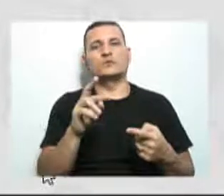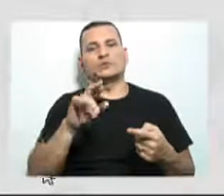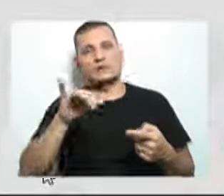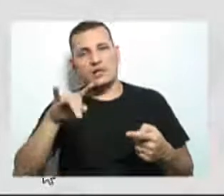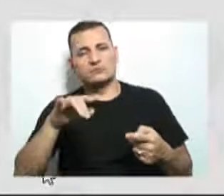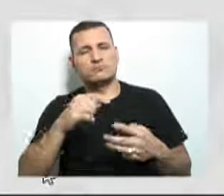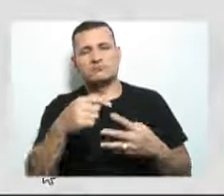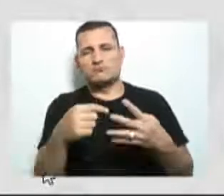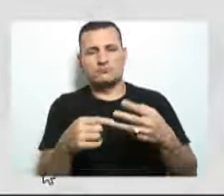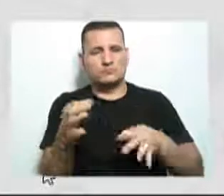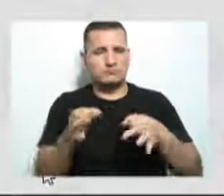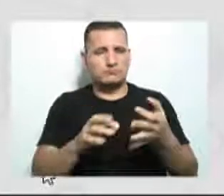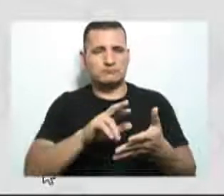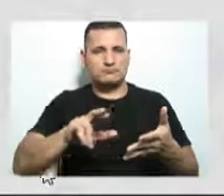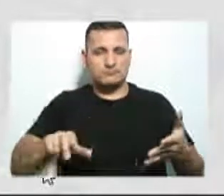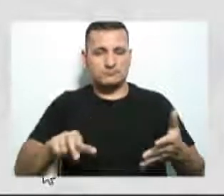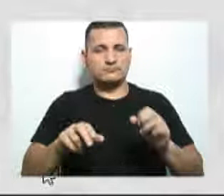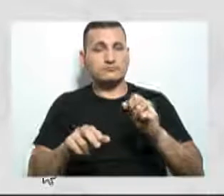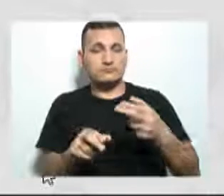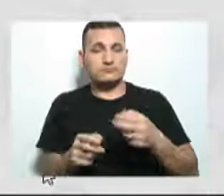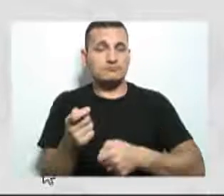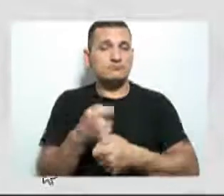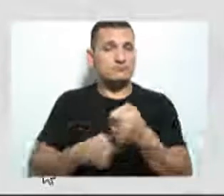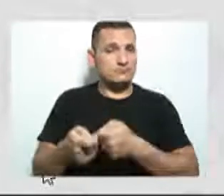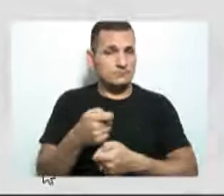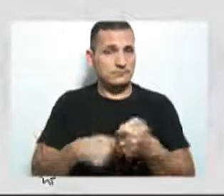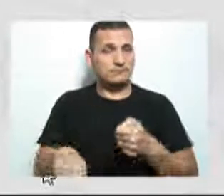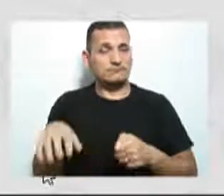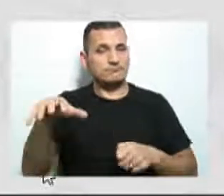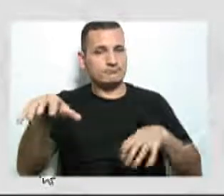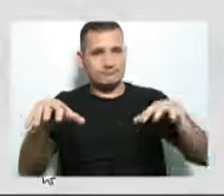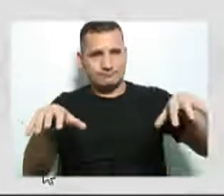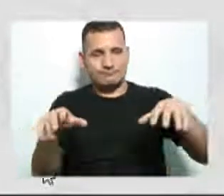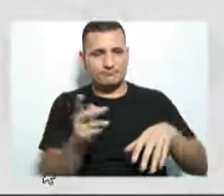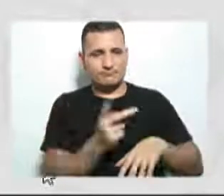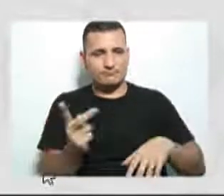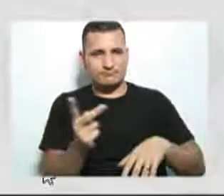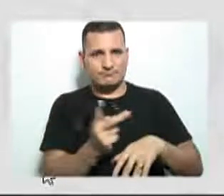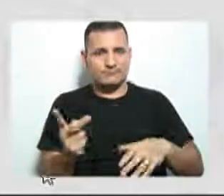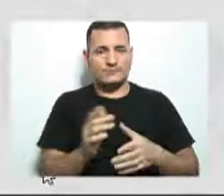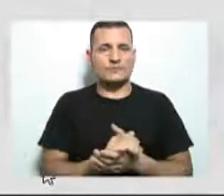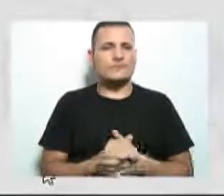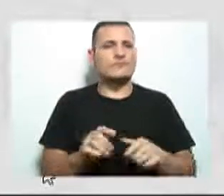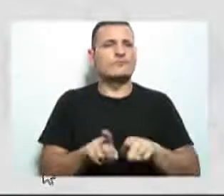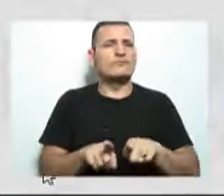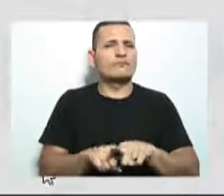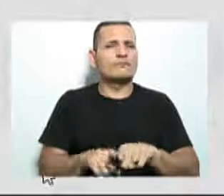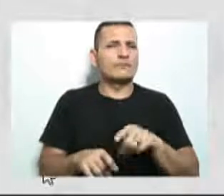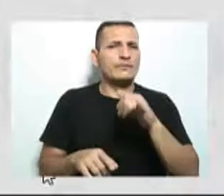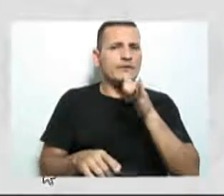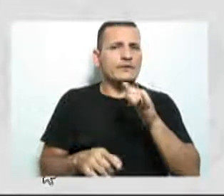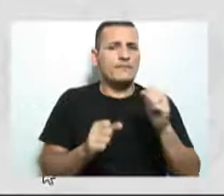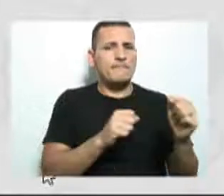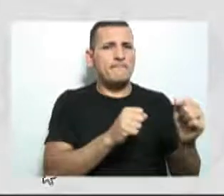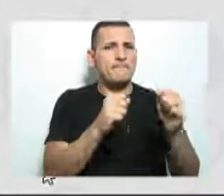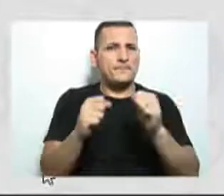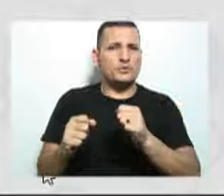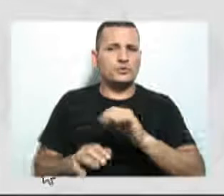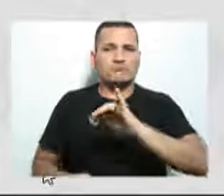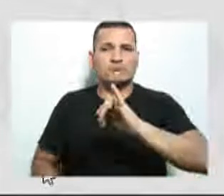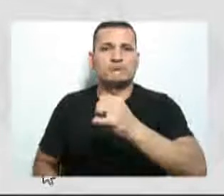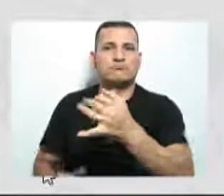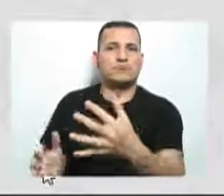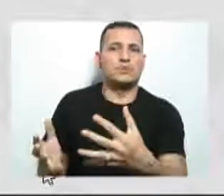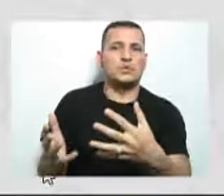judiciário e assim vai. Ou da negociação entre as partes. Beneficiar-se do uso de poder ou autoridade a